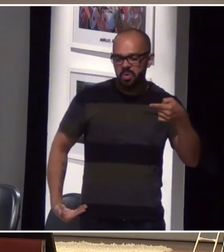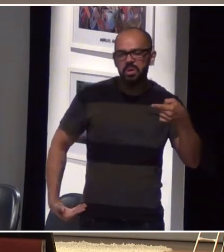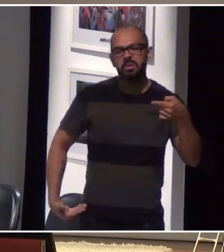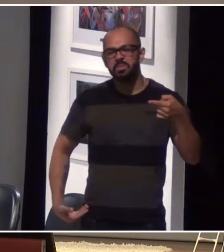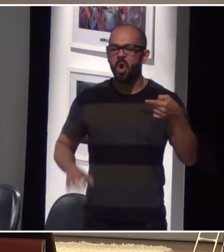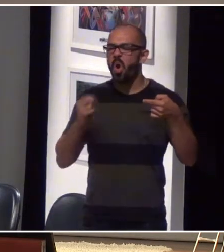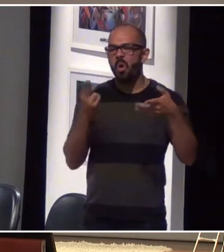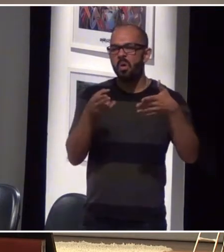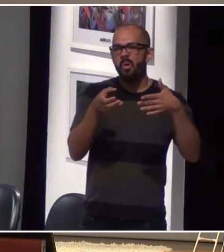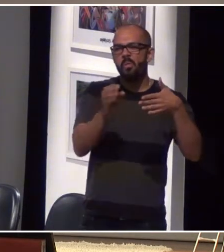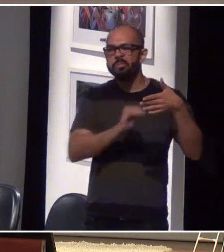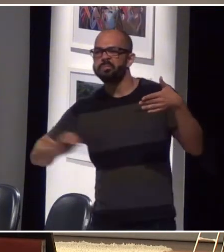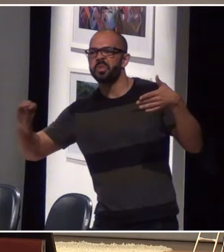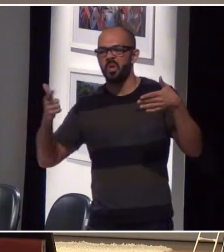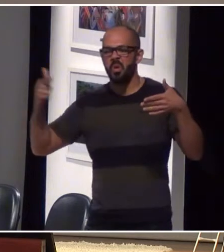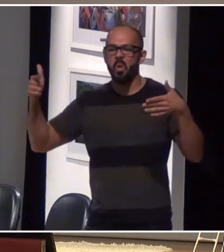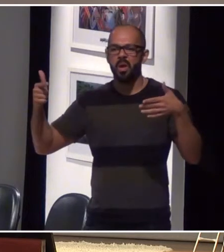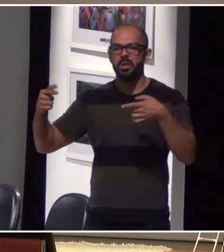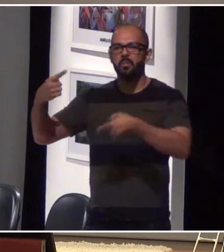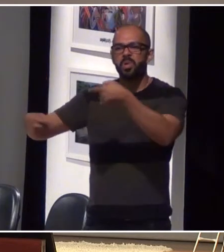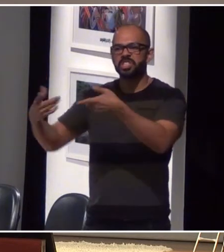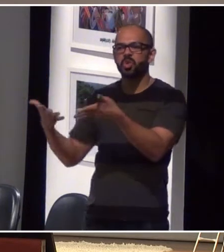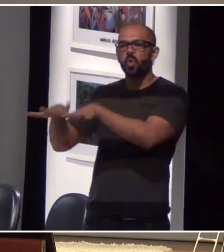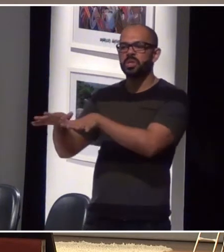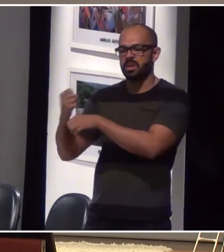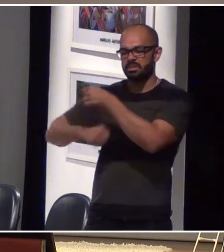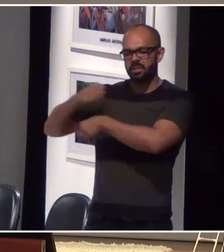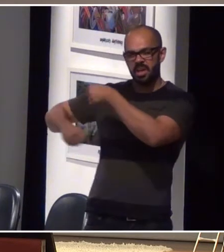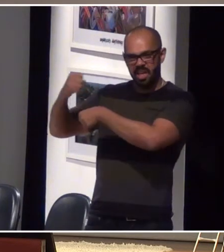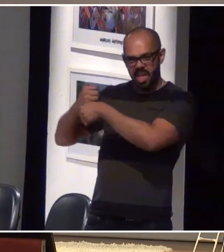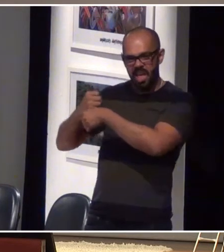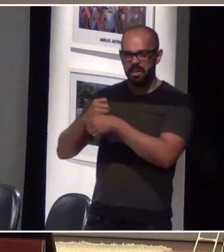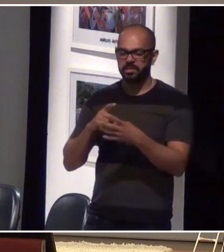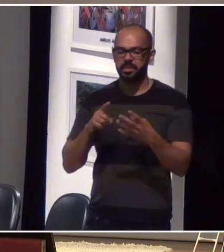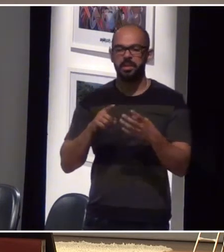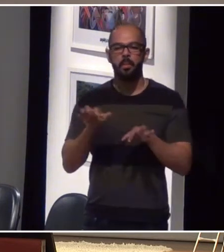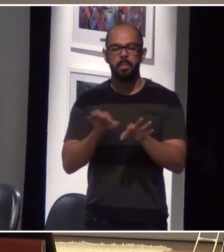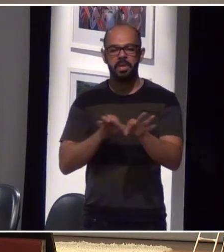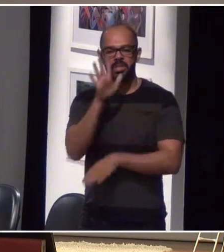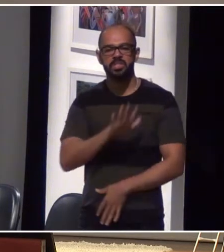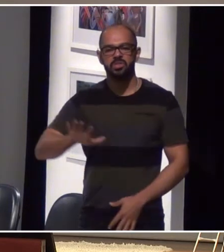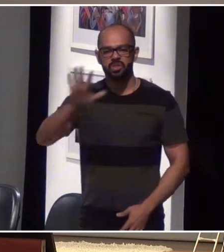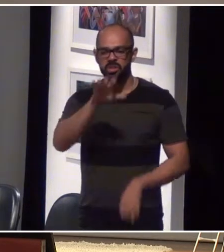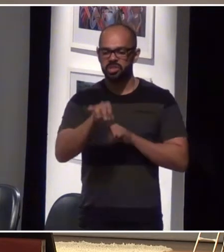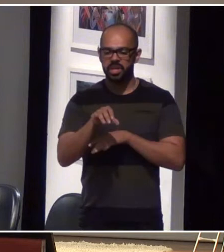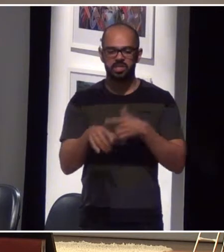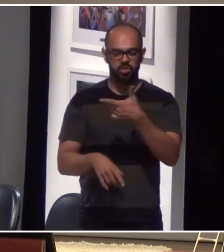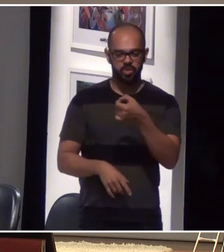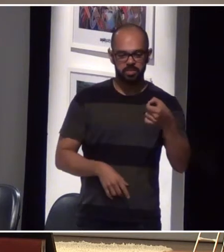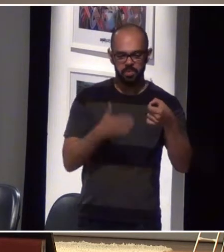públicas ou colocada num outro lugar, nas políticas de inclusão nas últimas décadas. Plano Nacional de Educação de